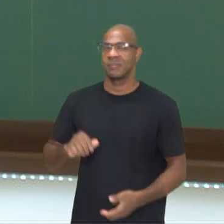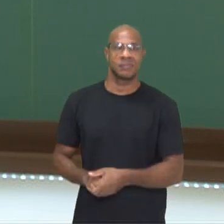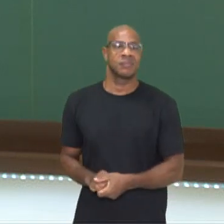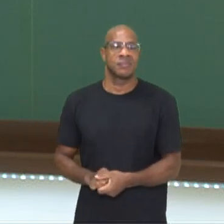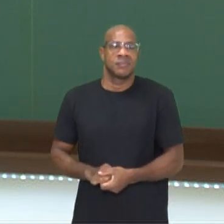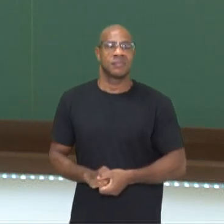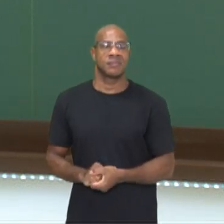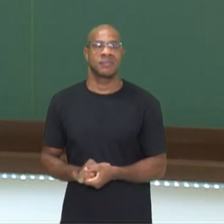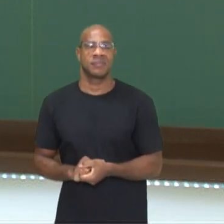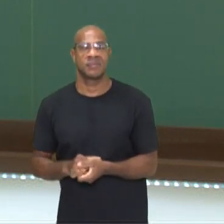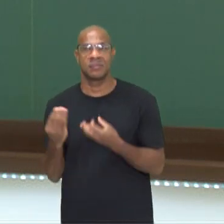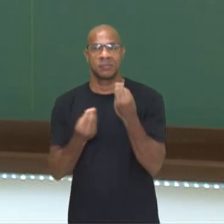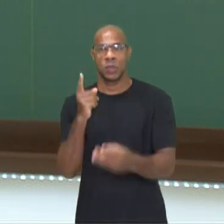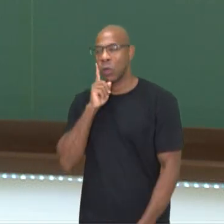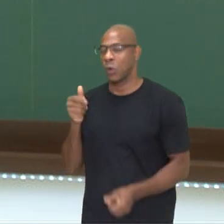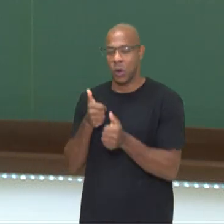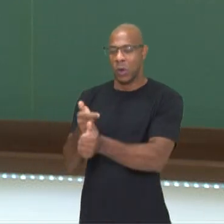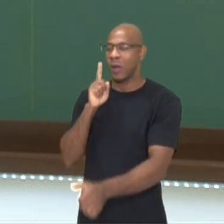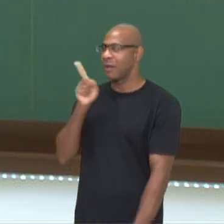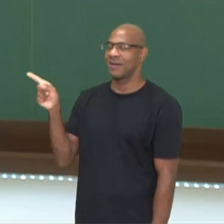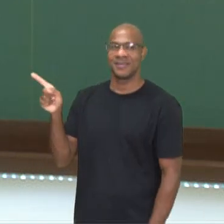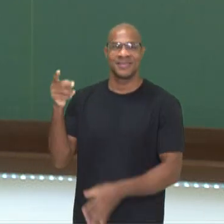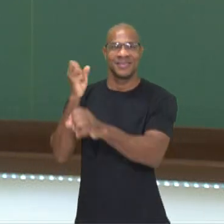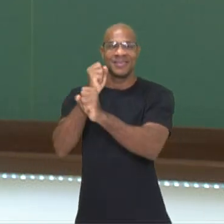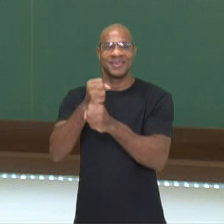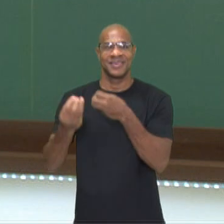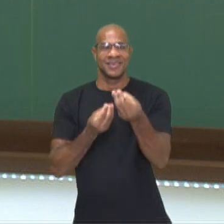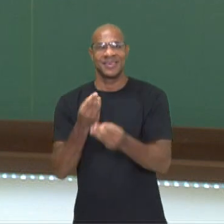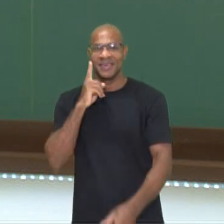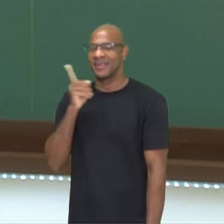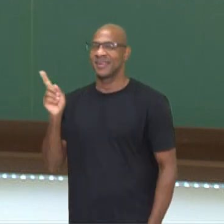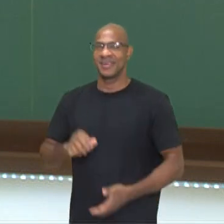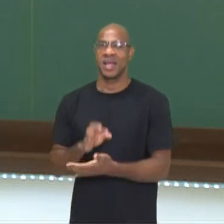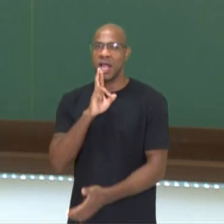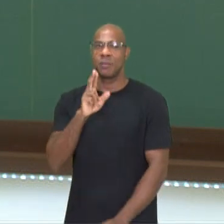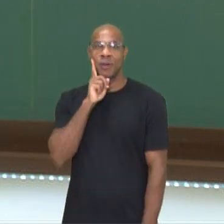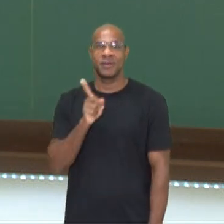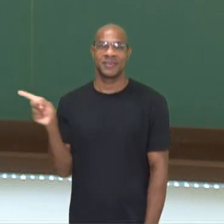aqui 300 por 4.800 e me deu